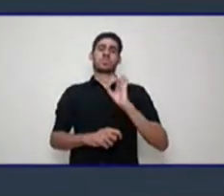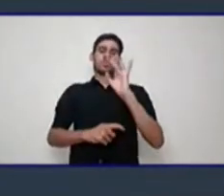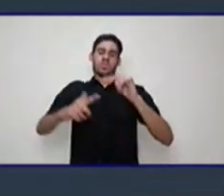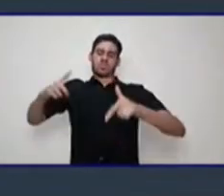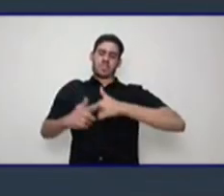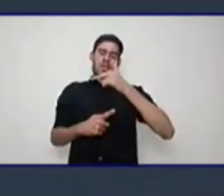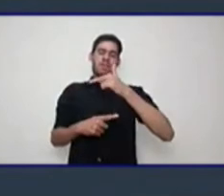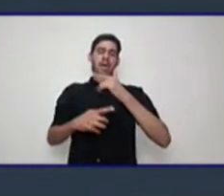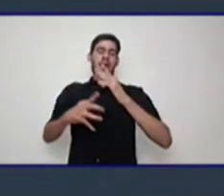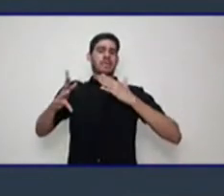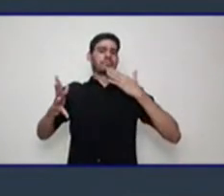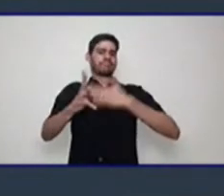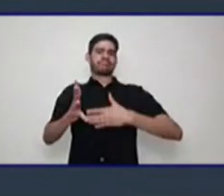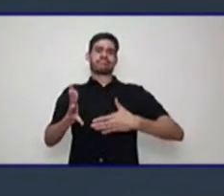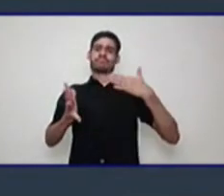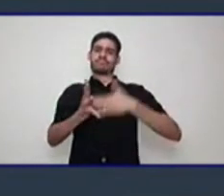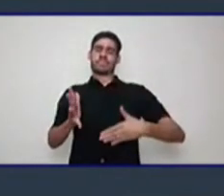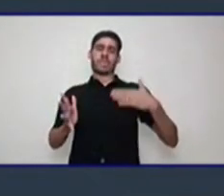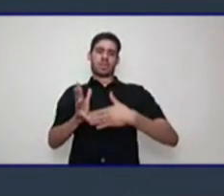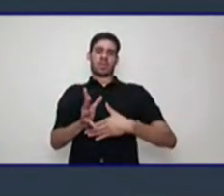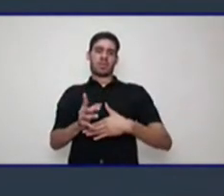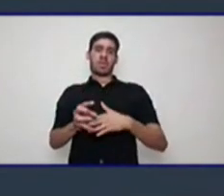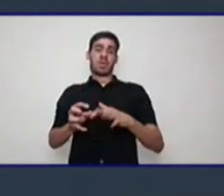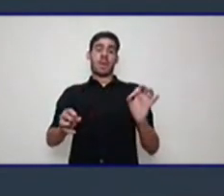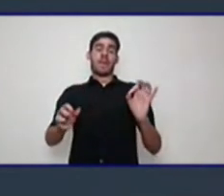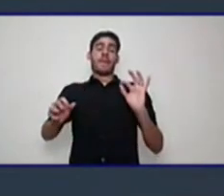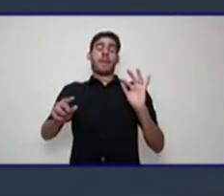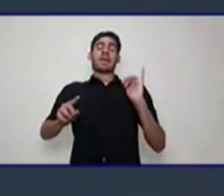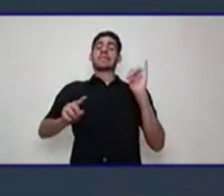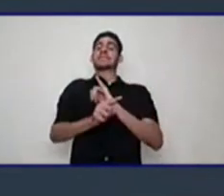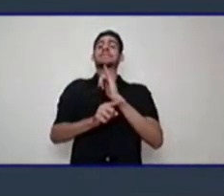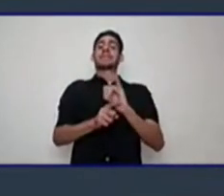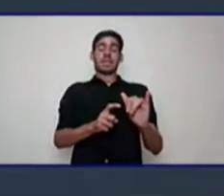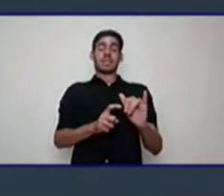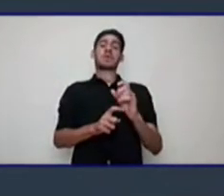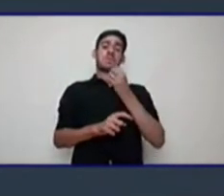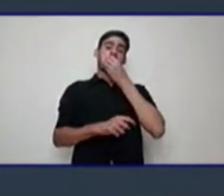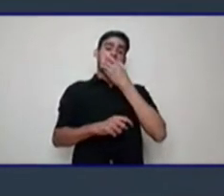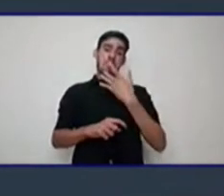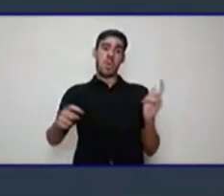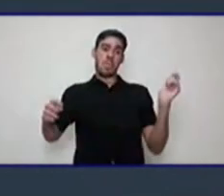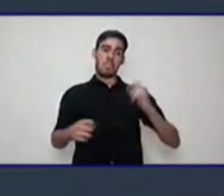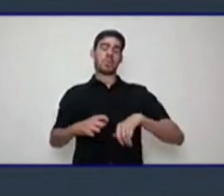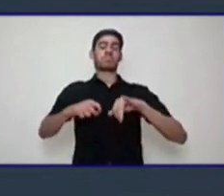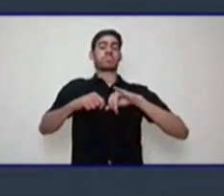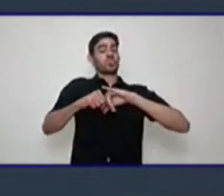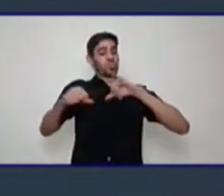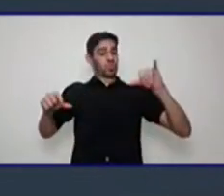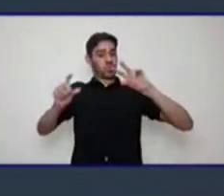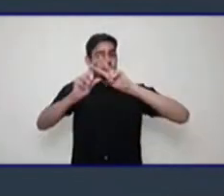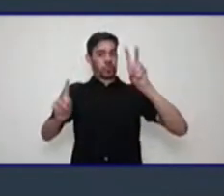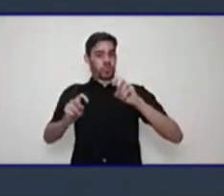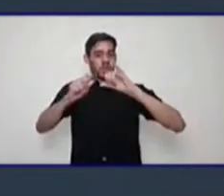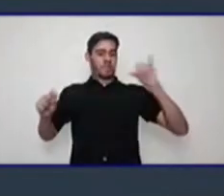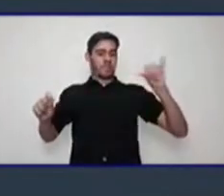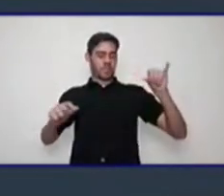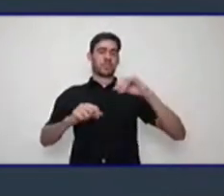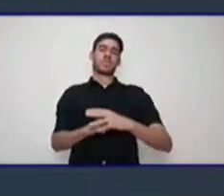no limite ali. E acabou que a estratégia deu certo para efeito de propaganda. Claro que